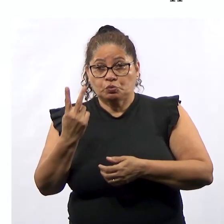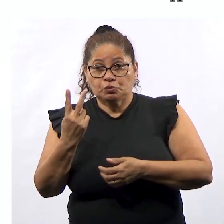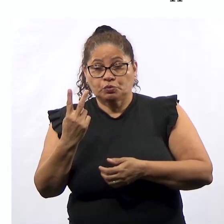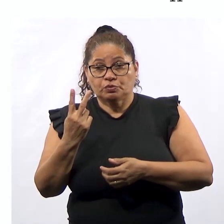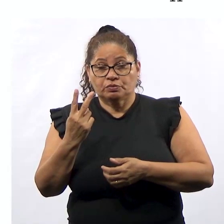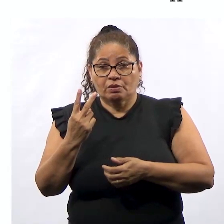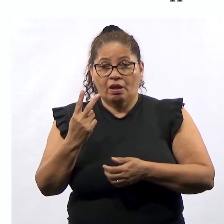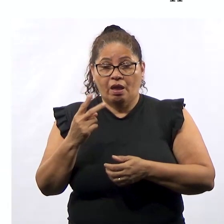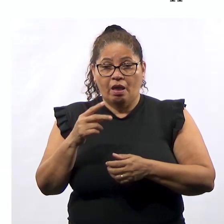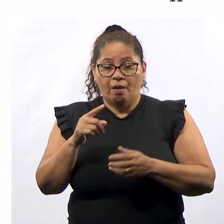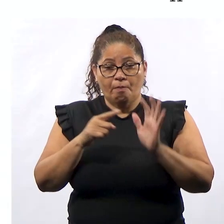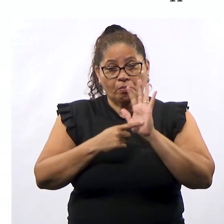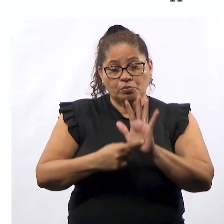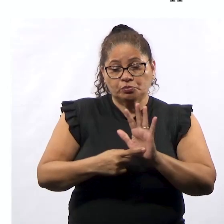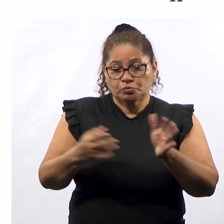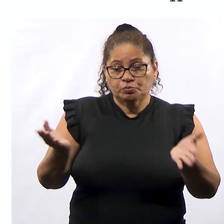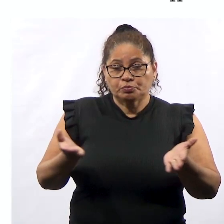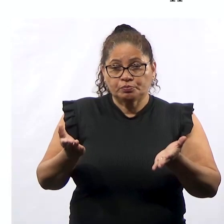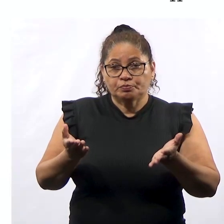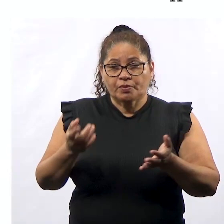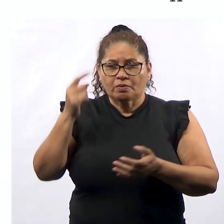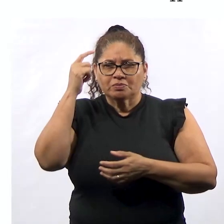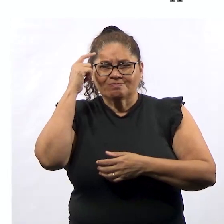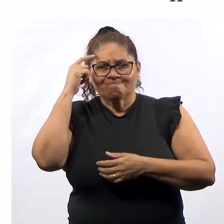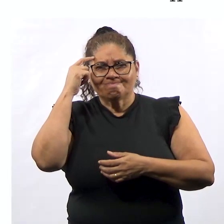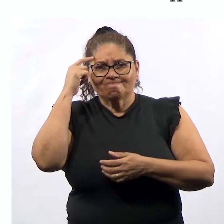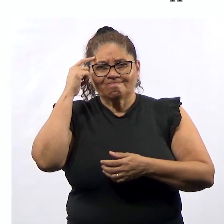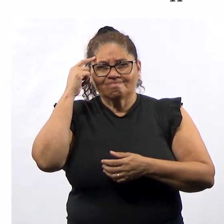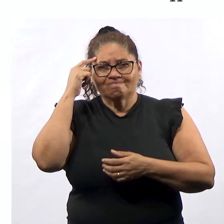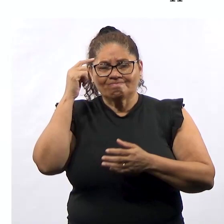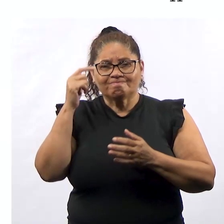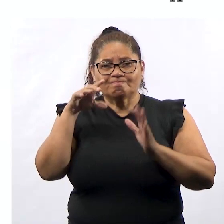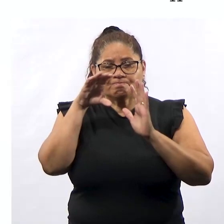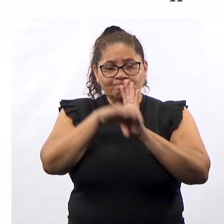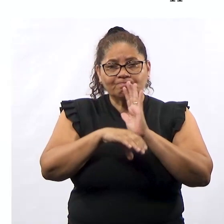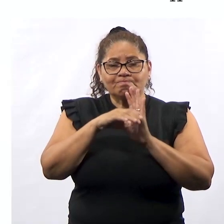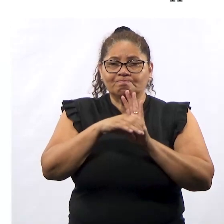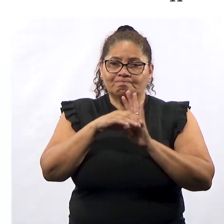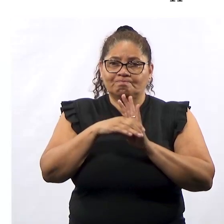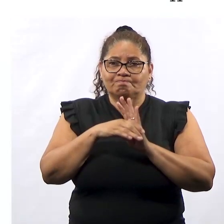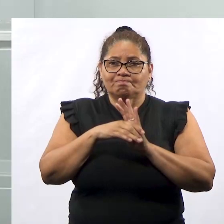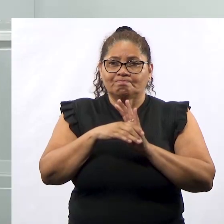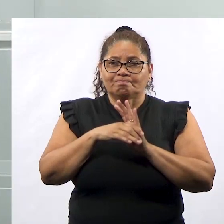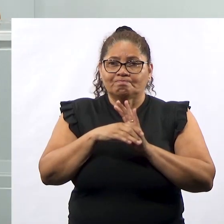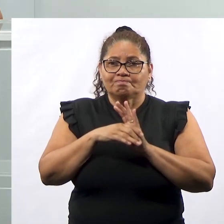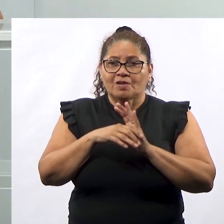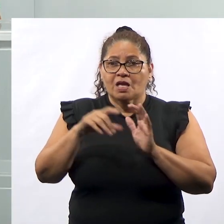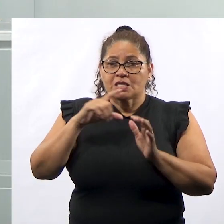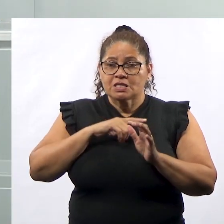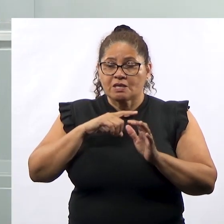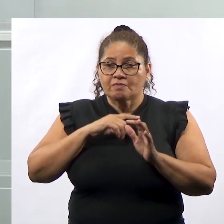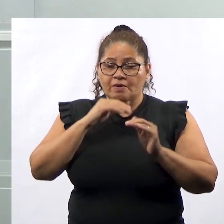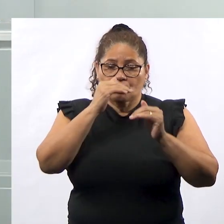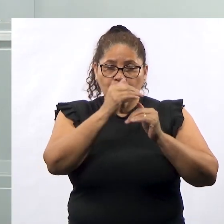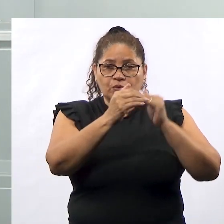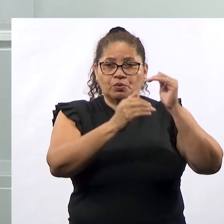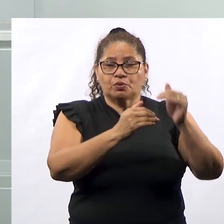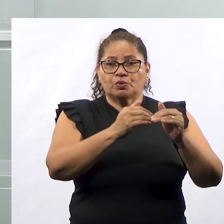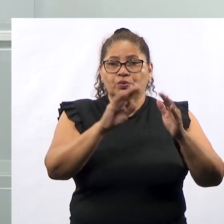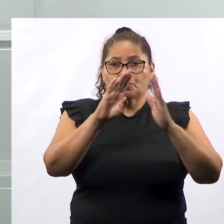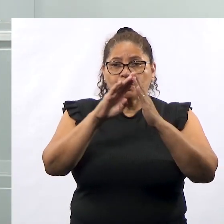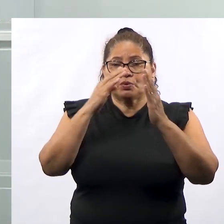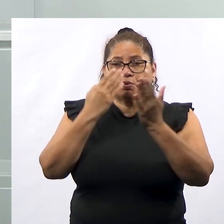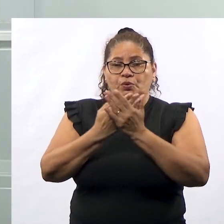indicam aqui? Para a gente simplesmente não ficar pensando no currículo como algo a ser desenvolvido